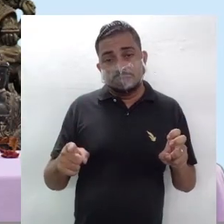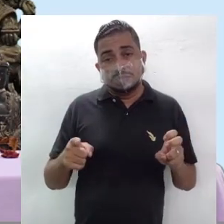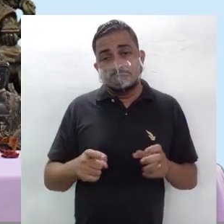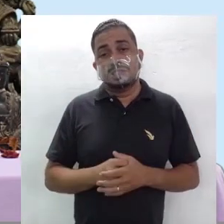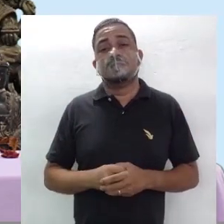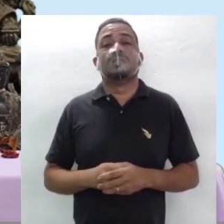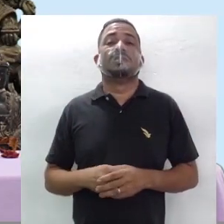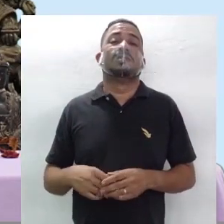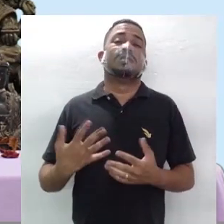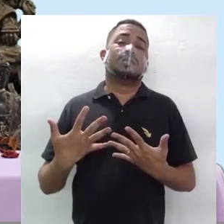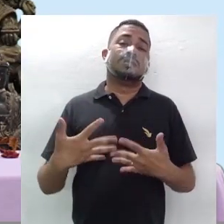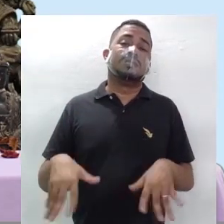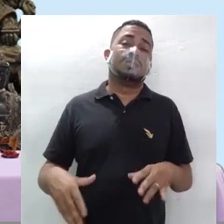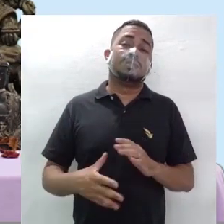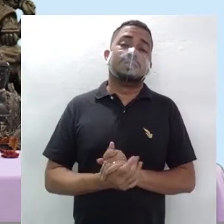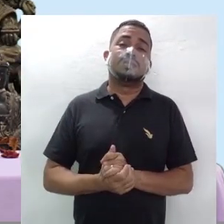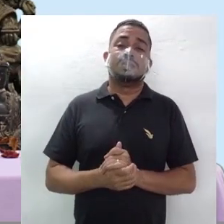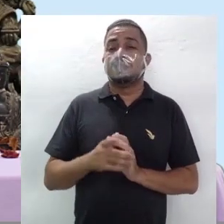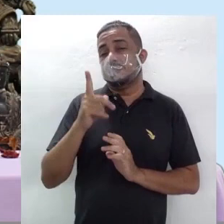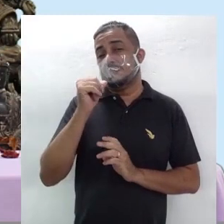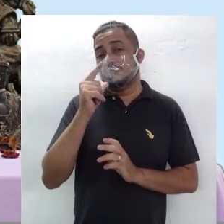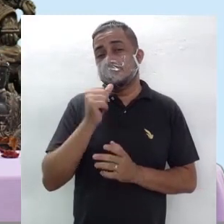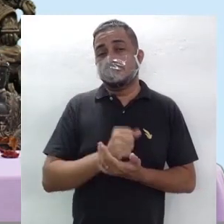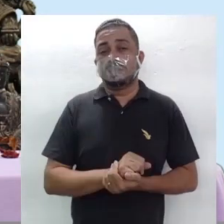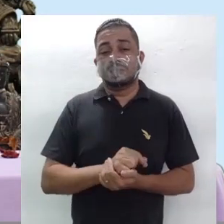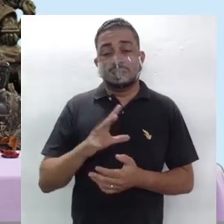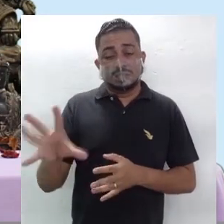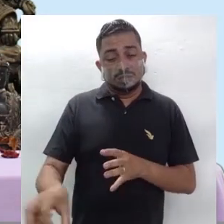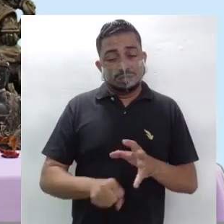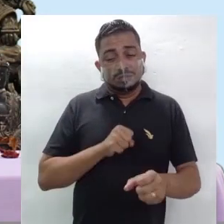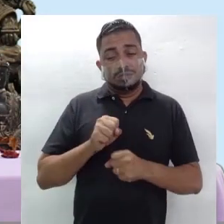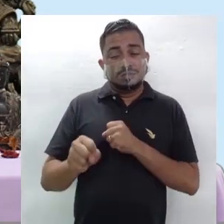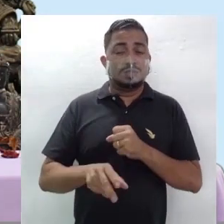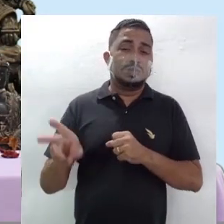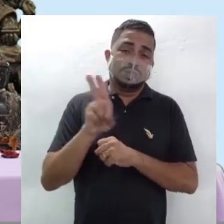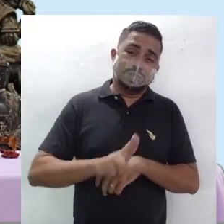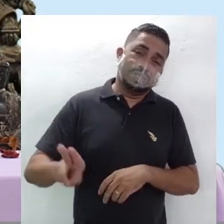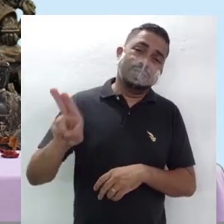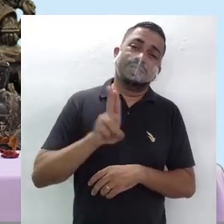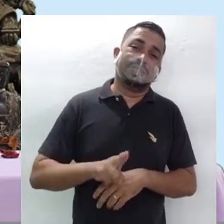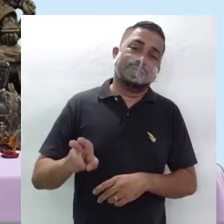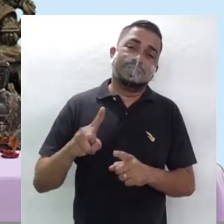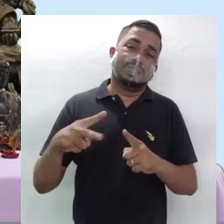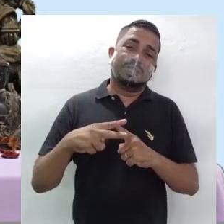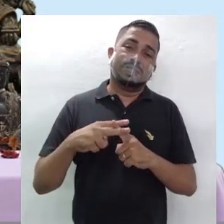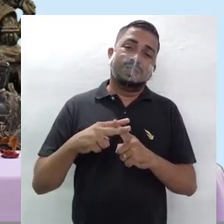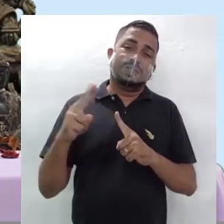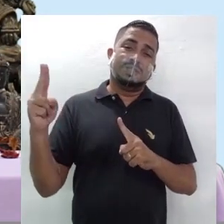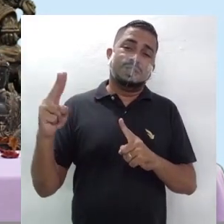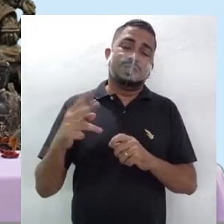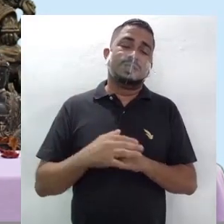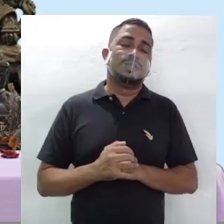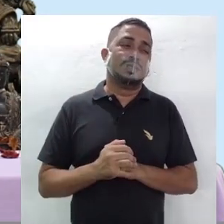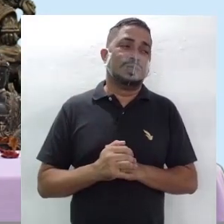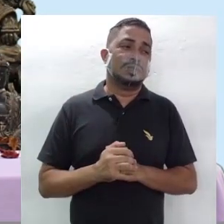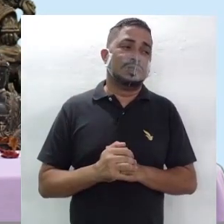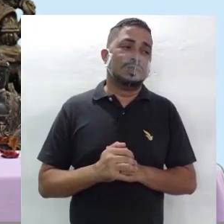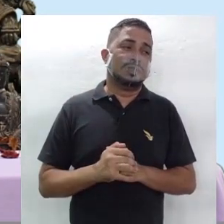desse recurso natural, que é a água que está sendo utilizada aí nos refrigerantes.